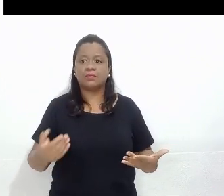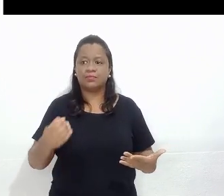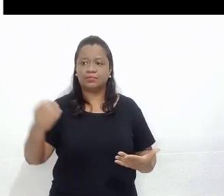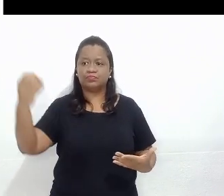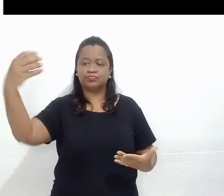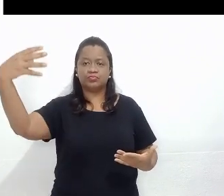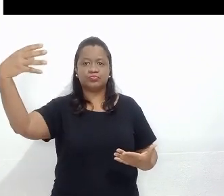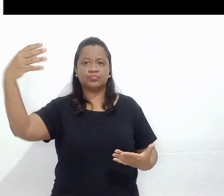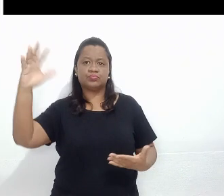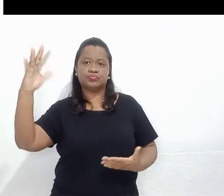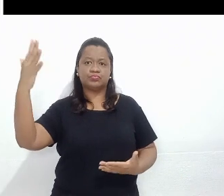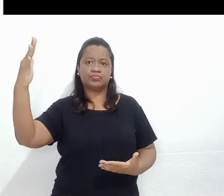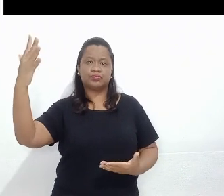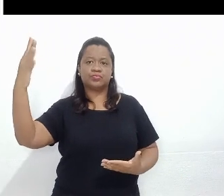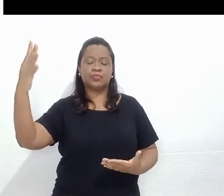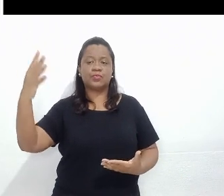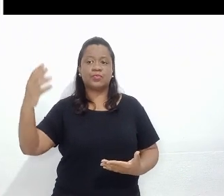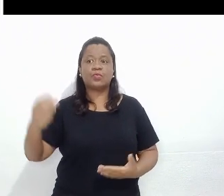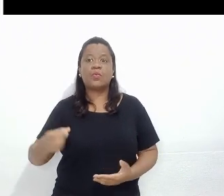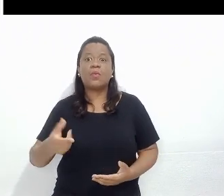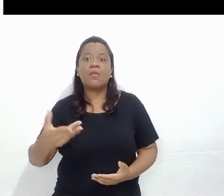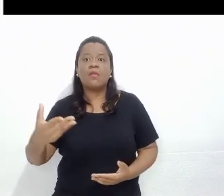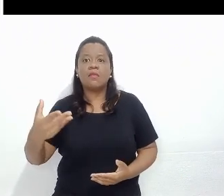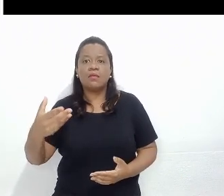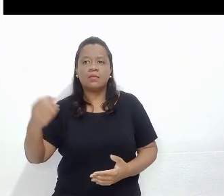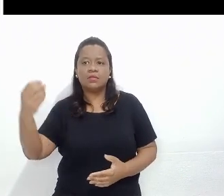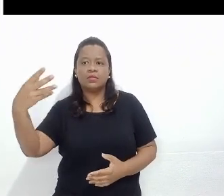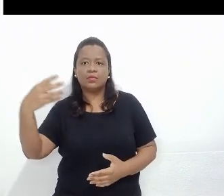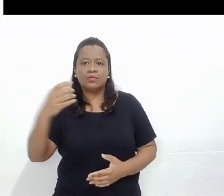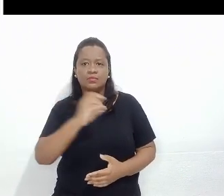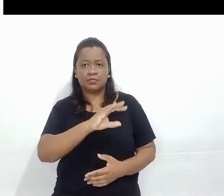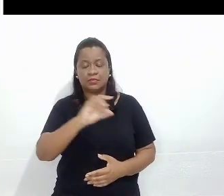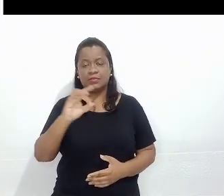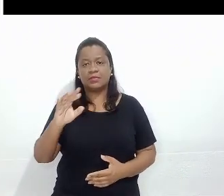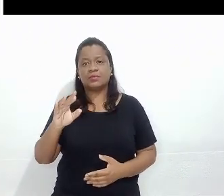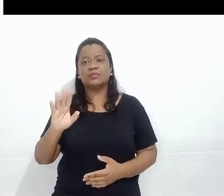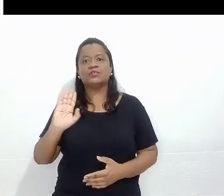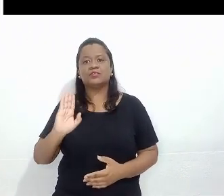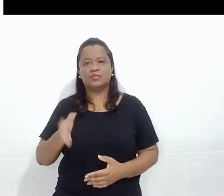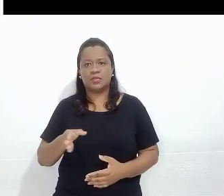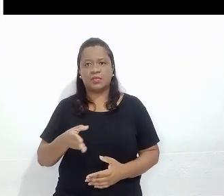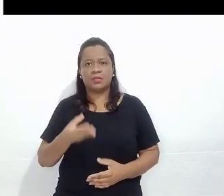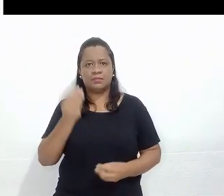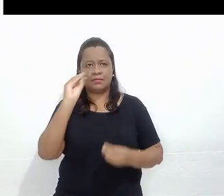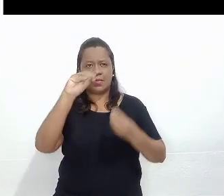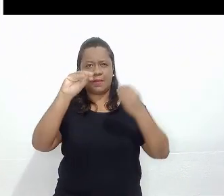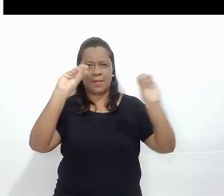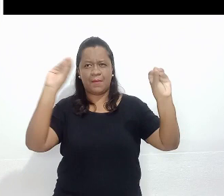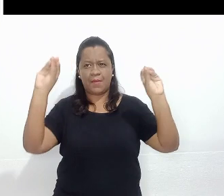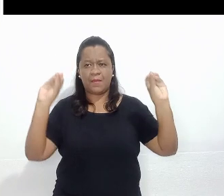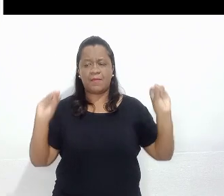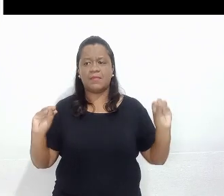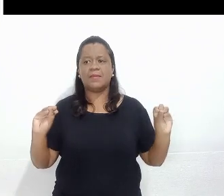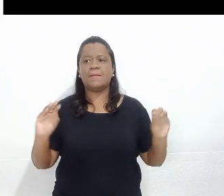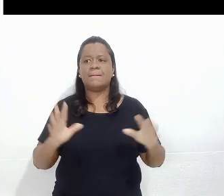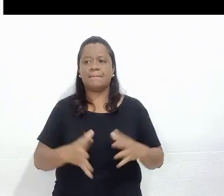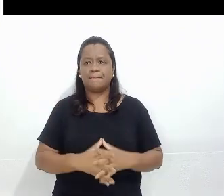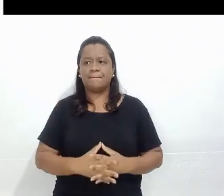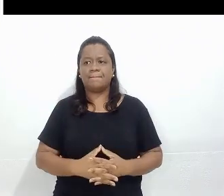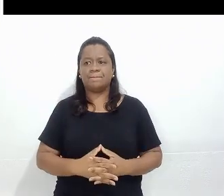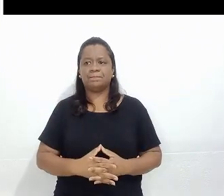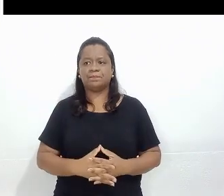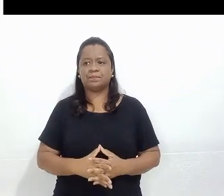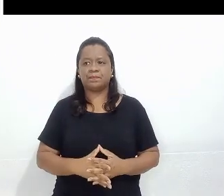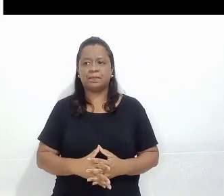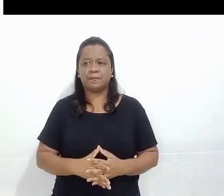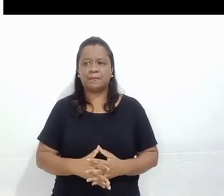ó, quanto você está usando de luz para cada um, tá tudo aqui posicionado. As flags, que são as